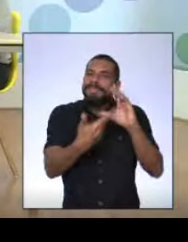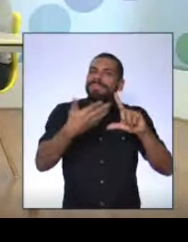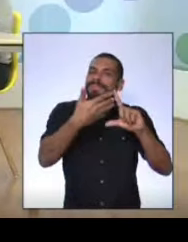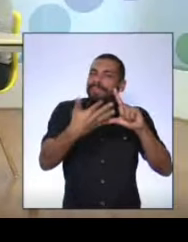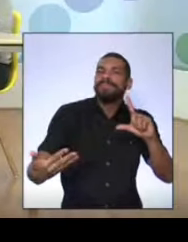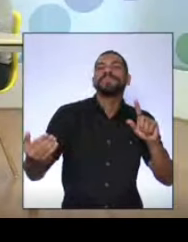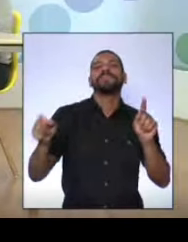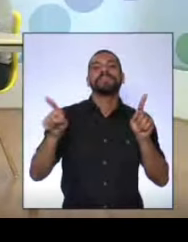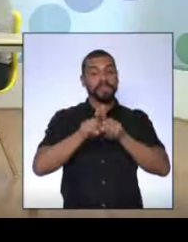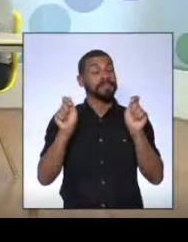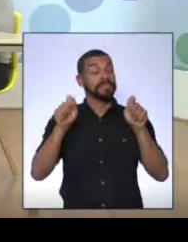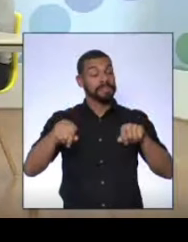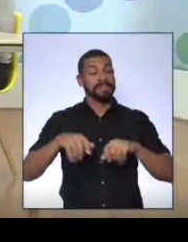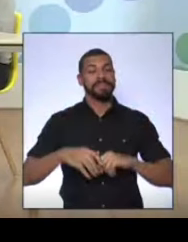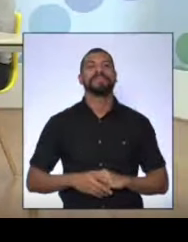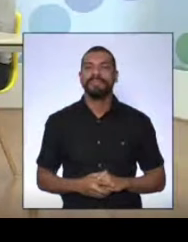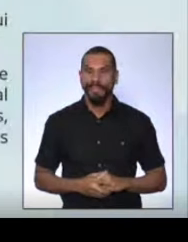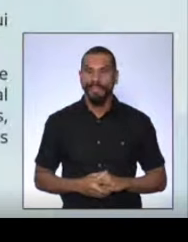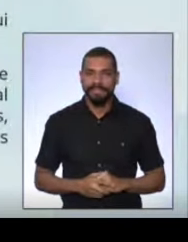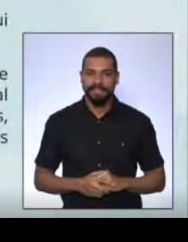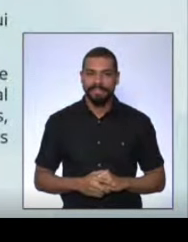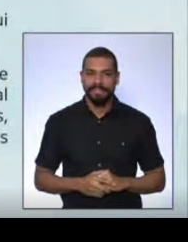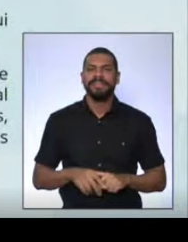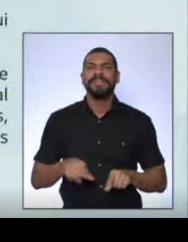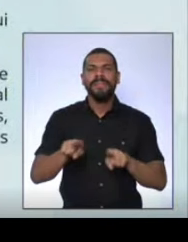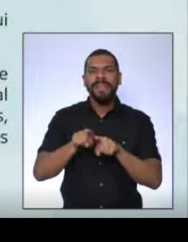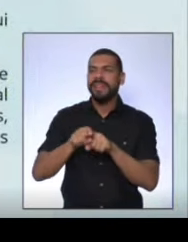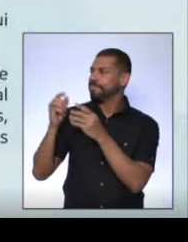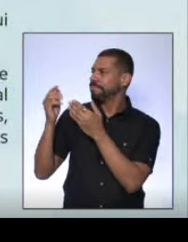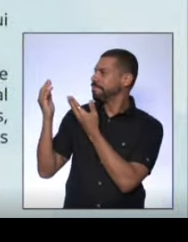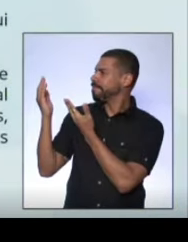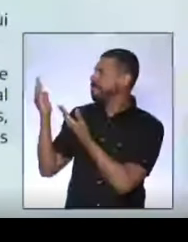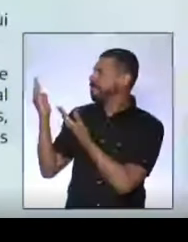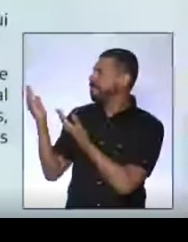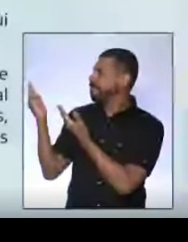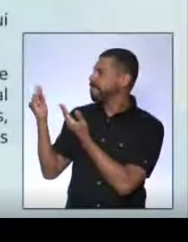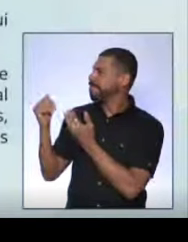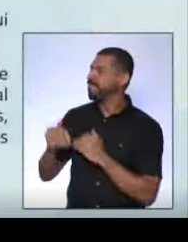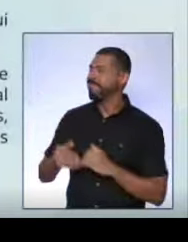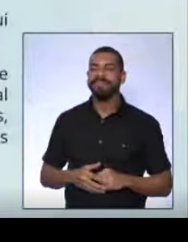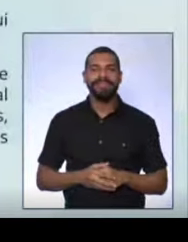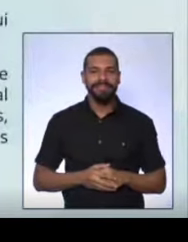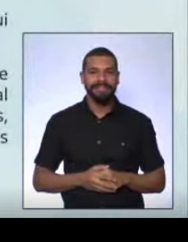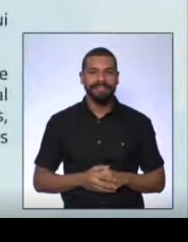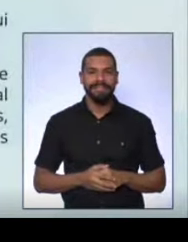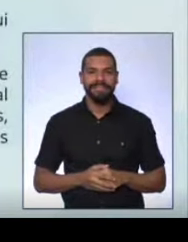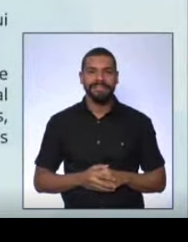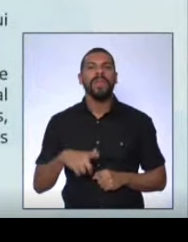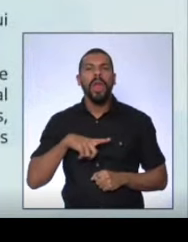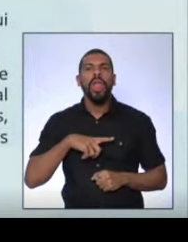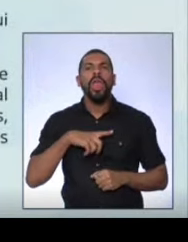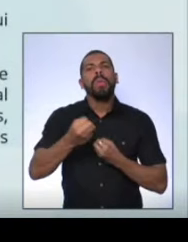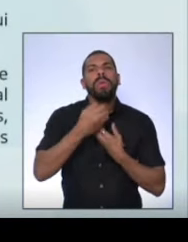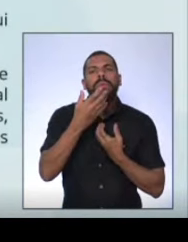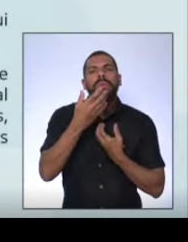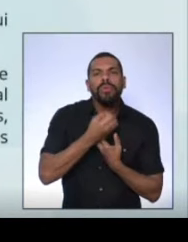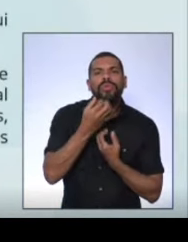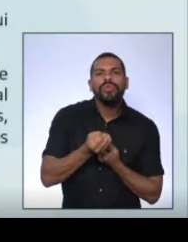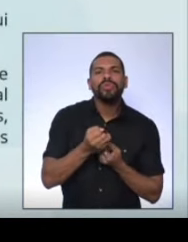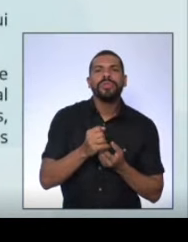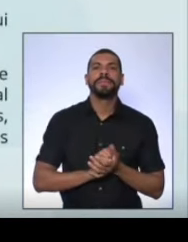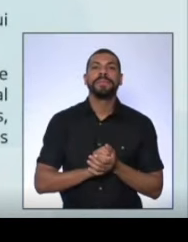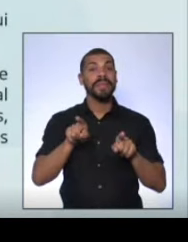Resumo do gênero notícia. A notícia é um gênero com formato divulgado, um formato que divulga acontecimentos por